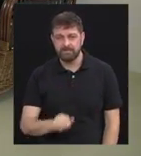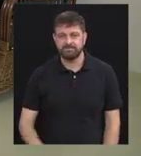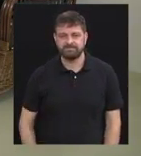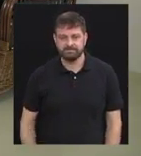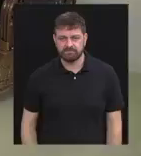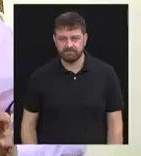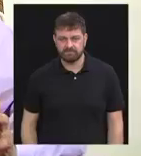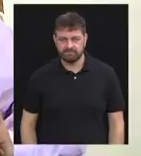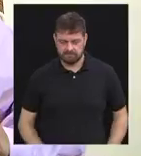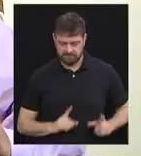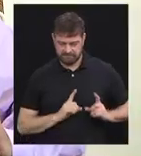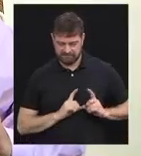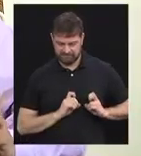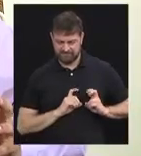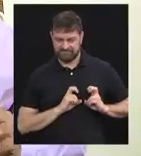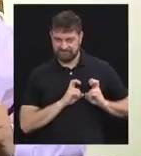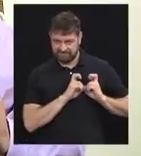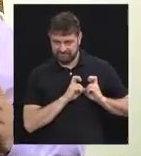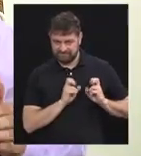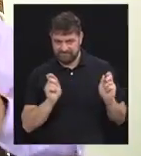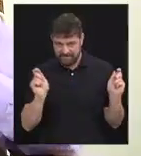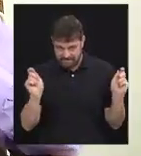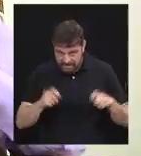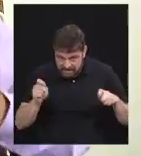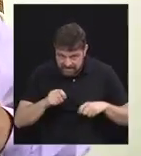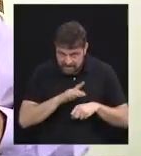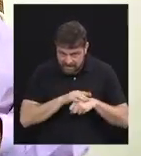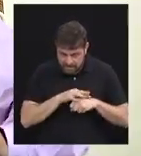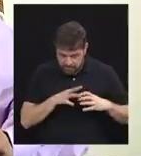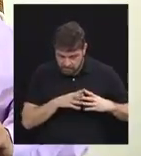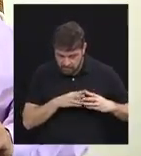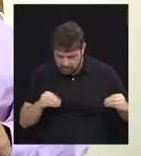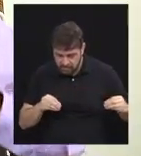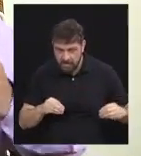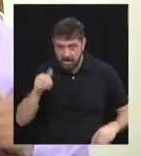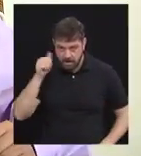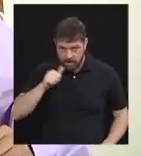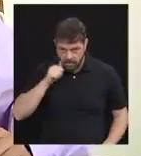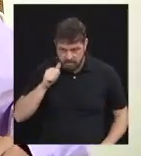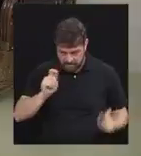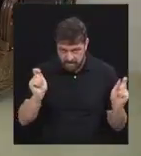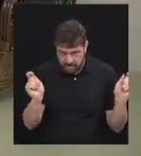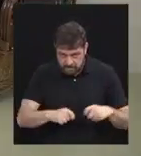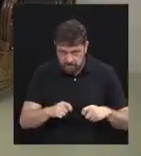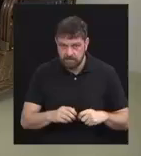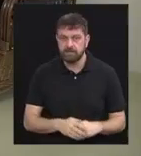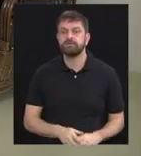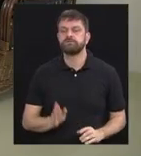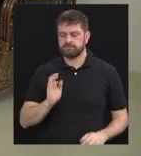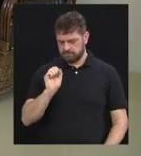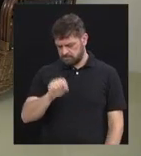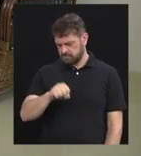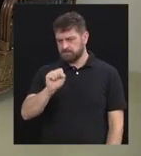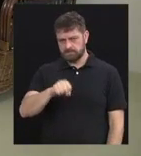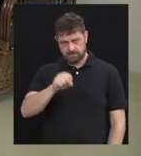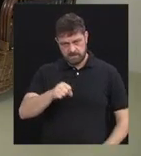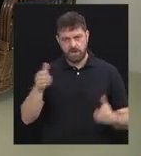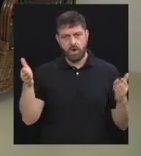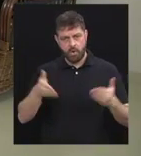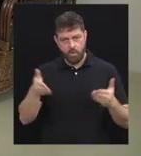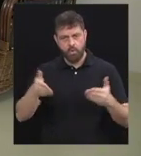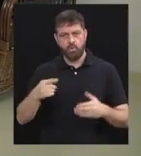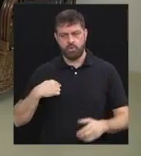E a gente pode conseguir a cura de a mulher se curar? Sem dúvida nenhuma. Hoje,